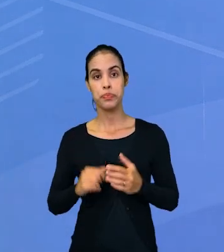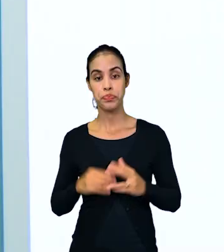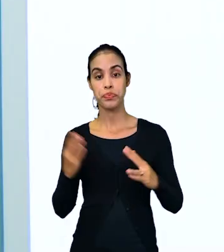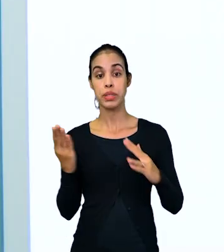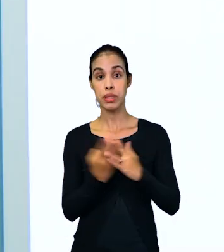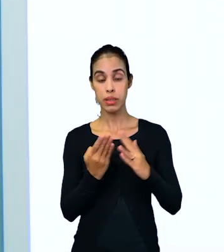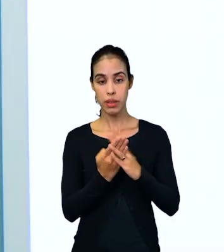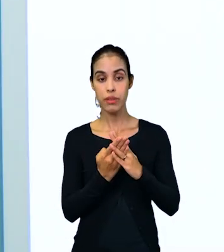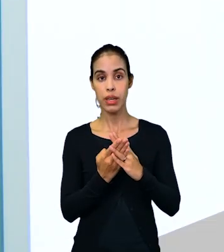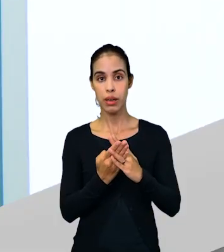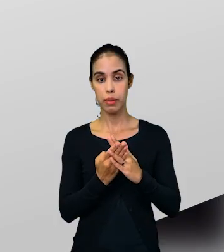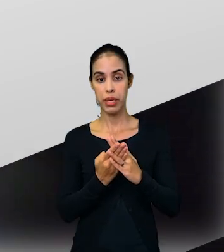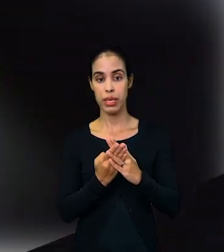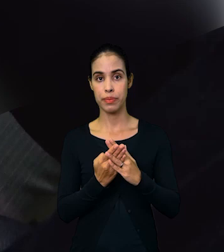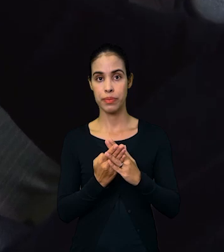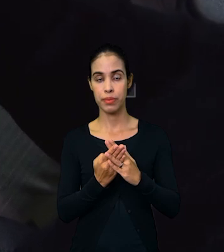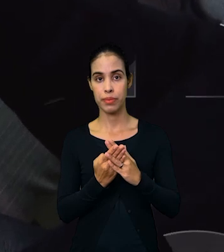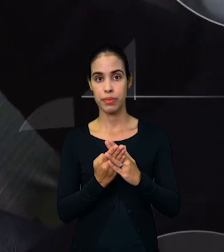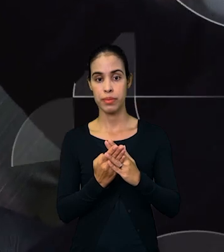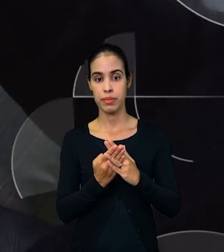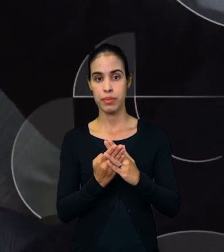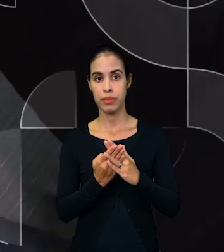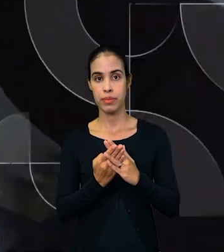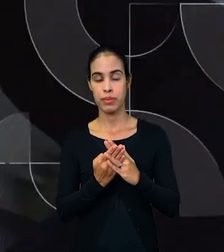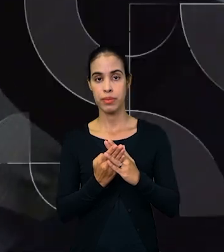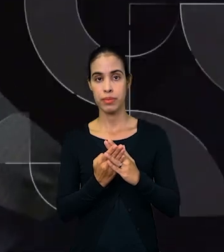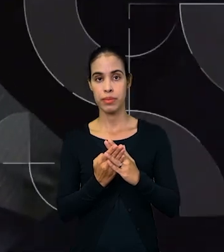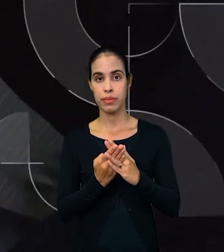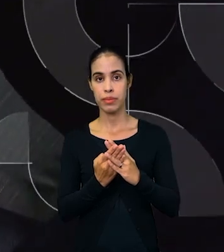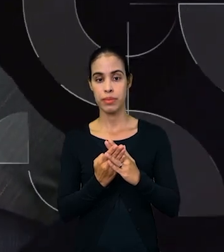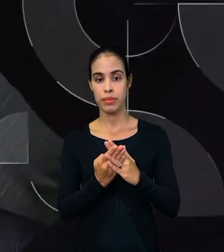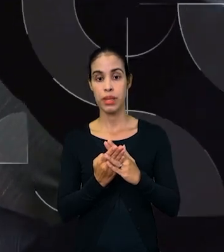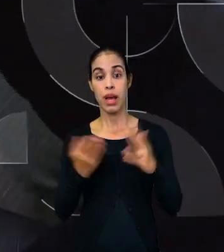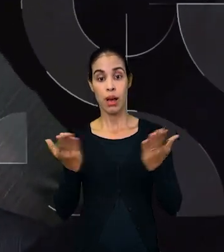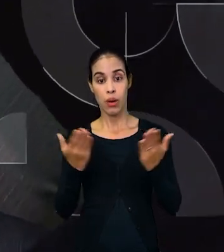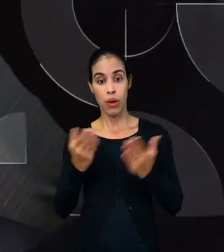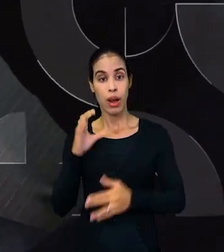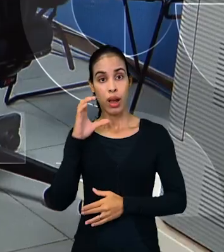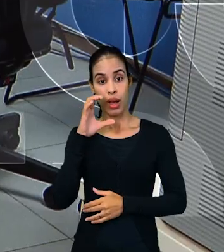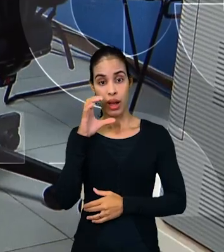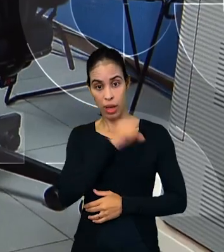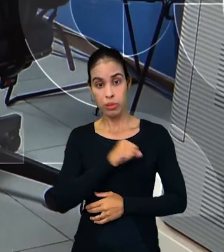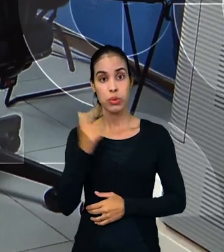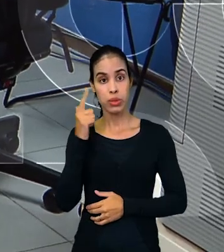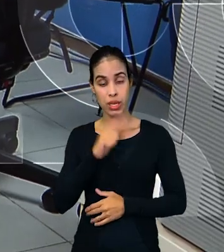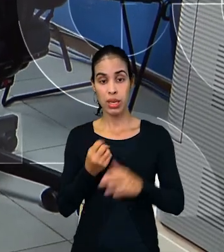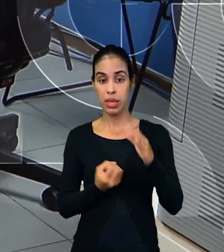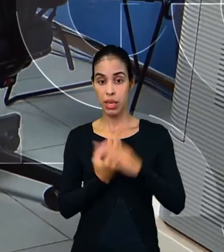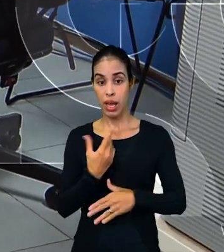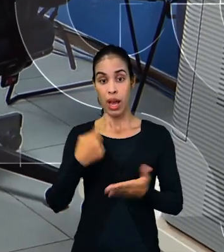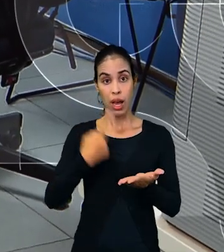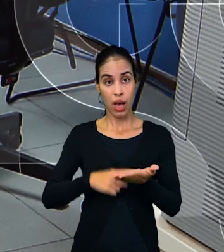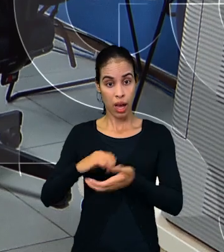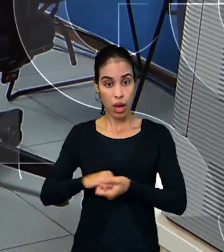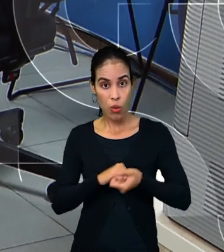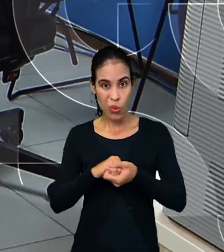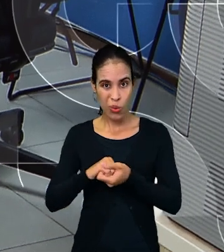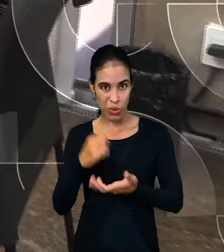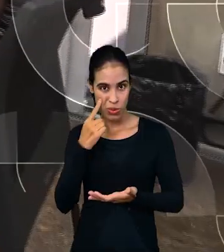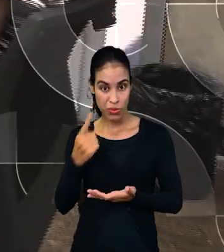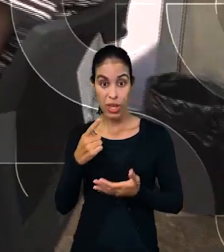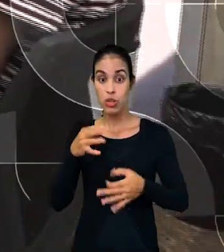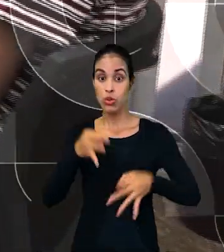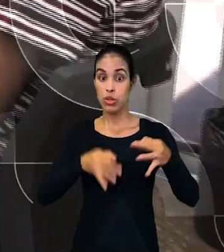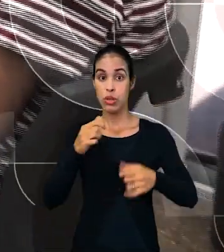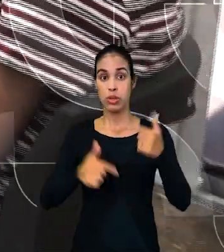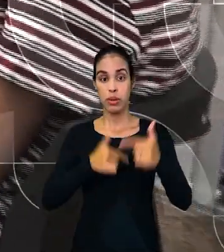tela. Depois do intervalo, encerramento de disputas trabalhistas de forma rápida e eficaz. Pioneira na realização de